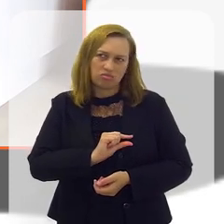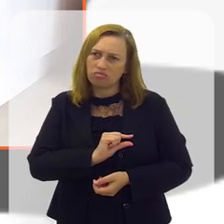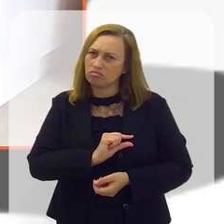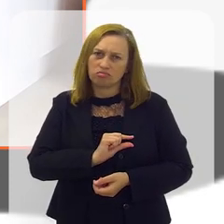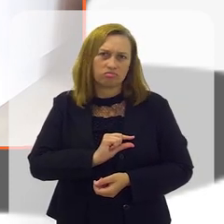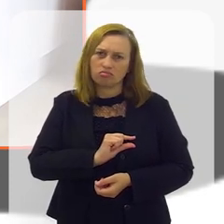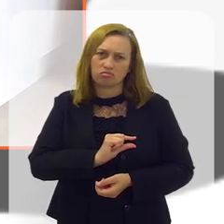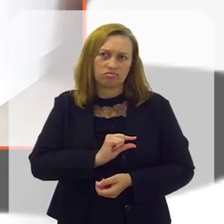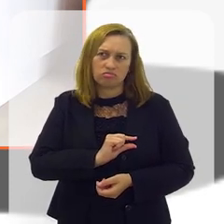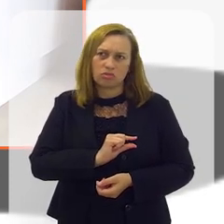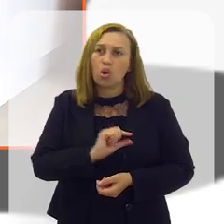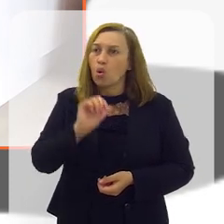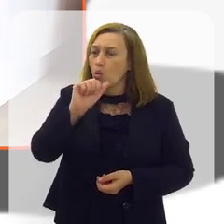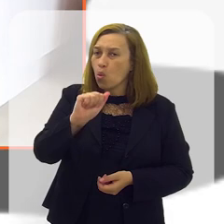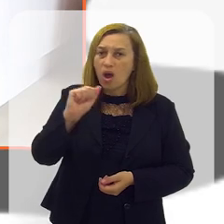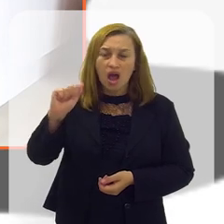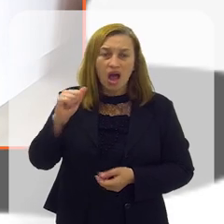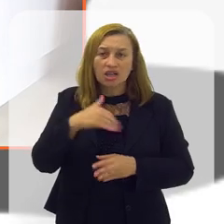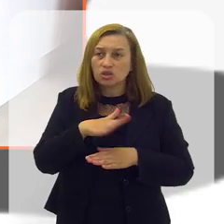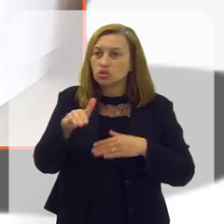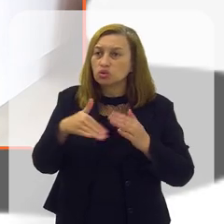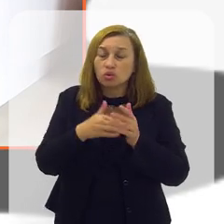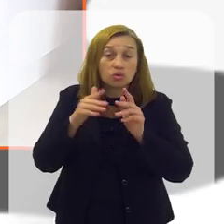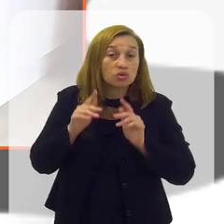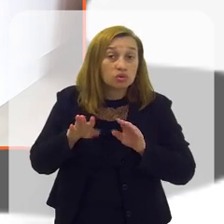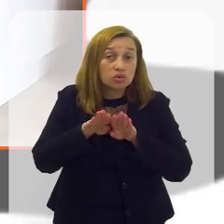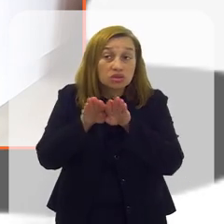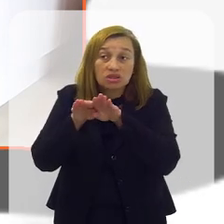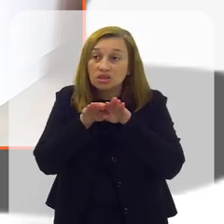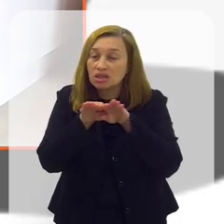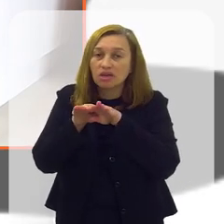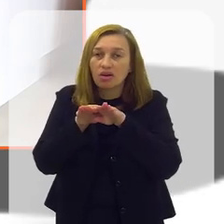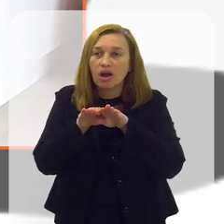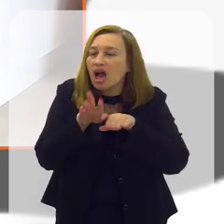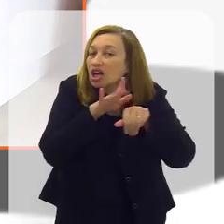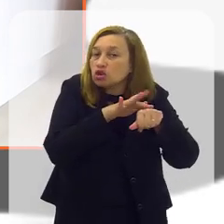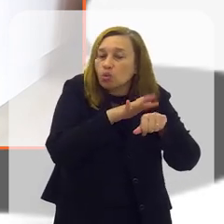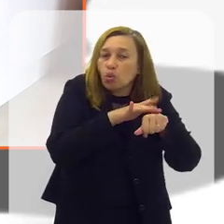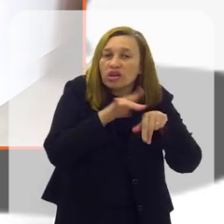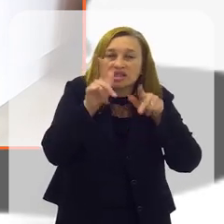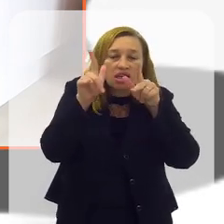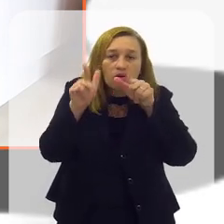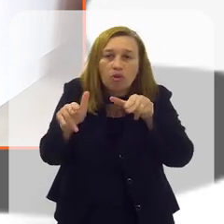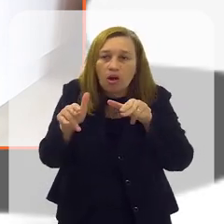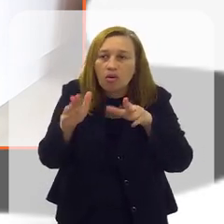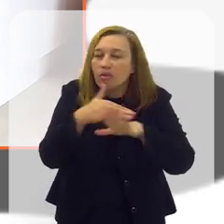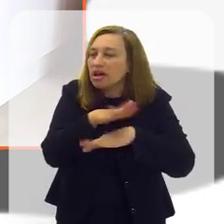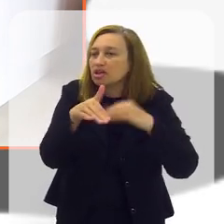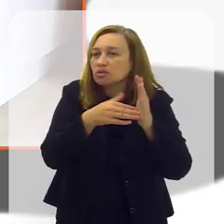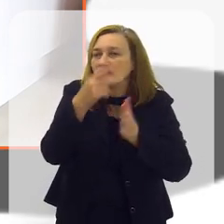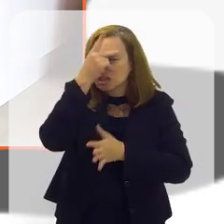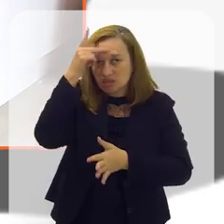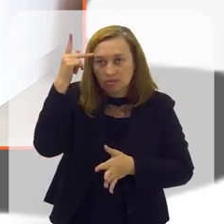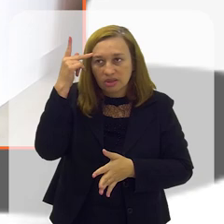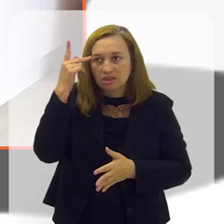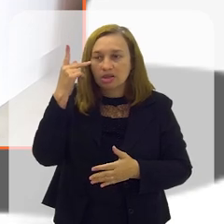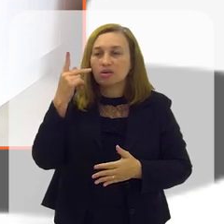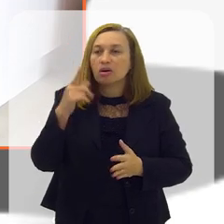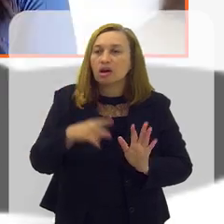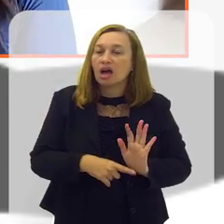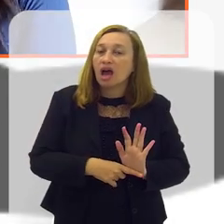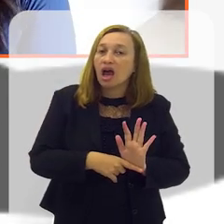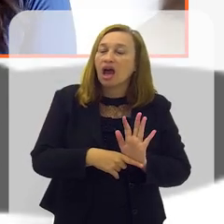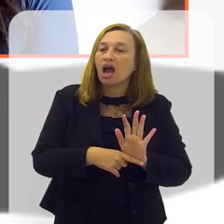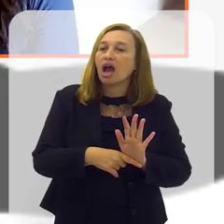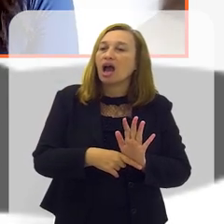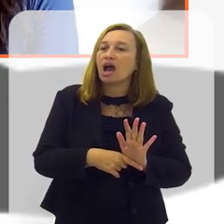dinheiro. Não. Em AA, todos são iguais. A doença é a mesma para todas as